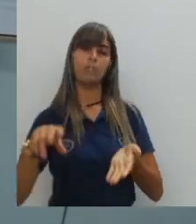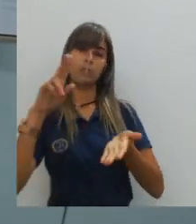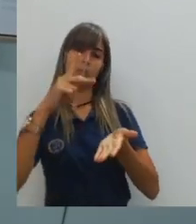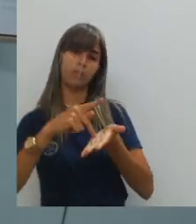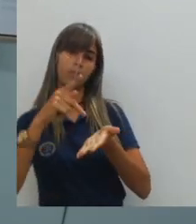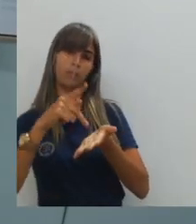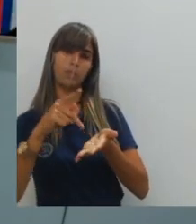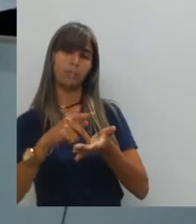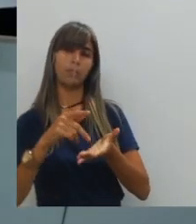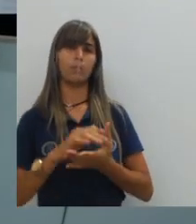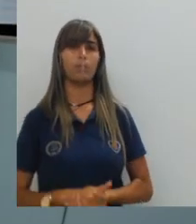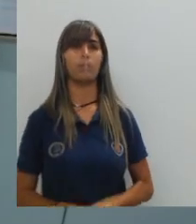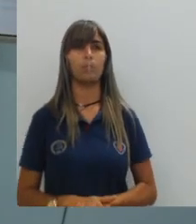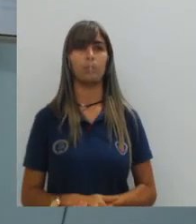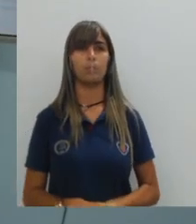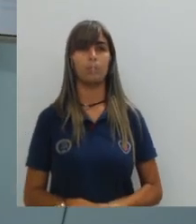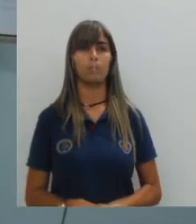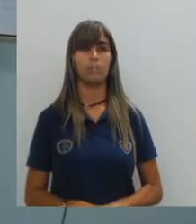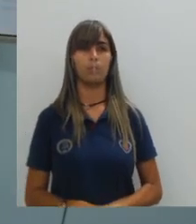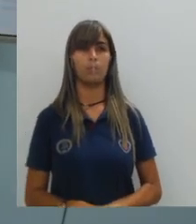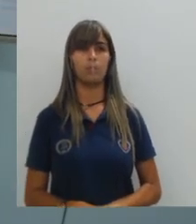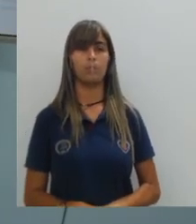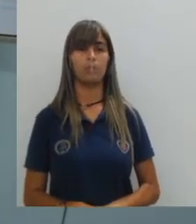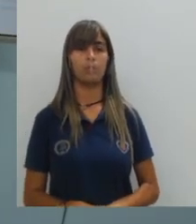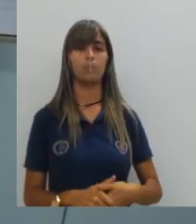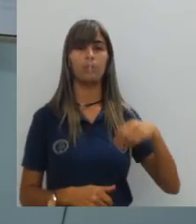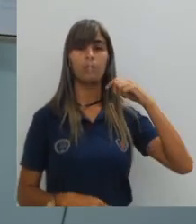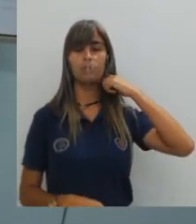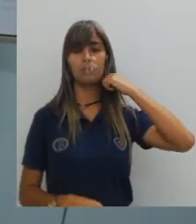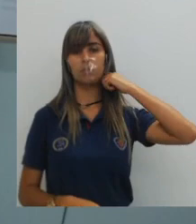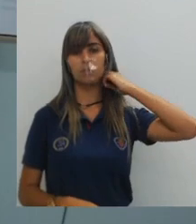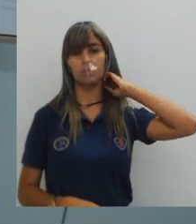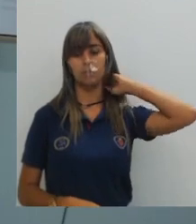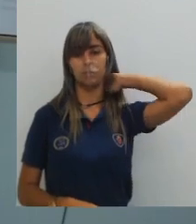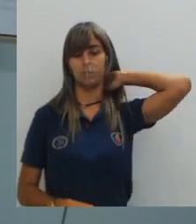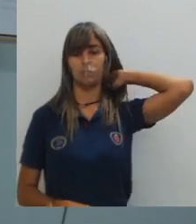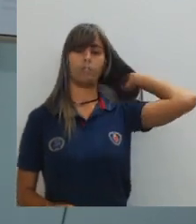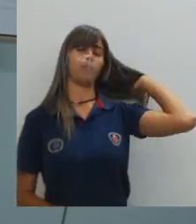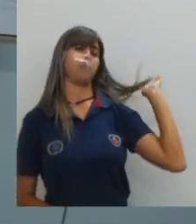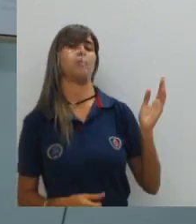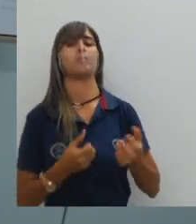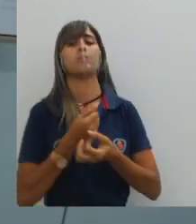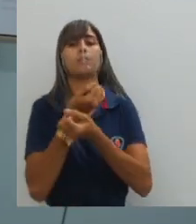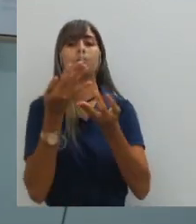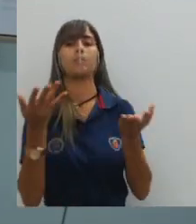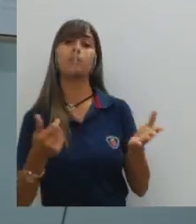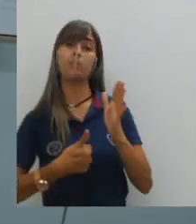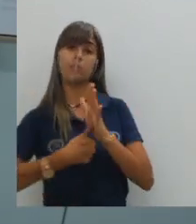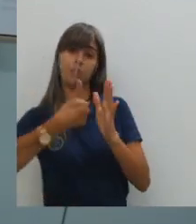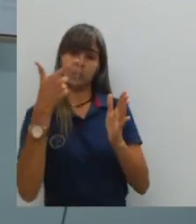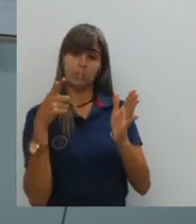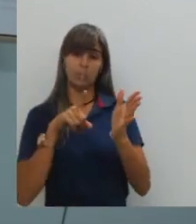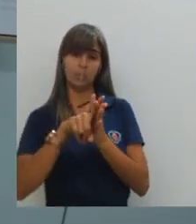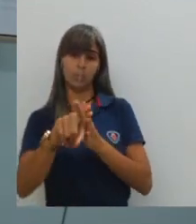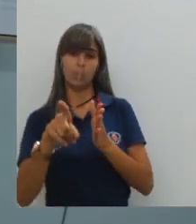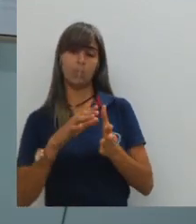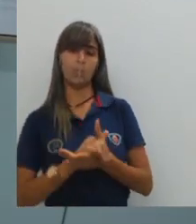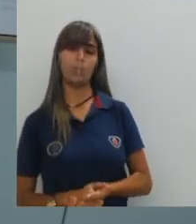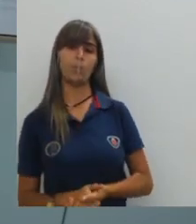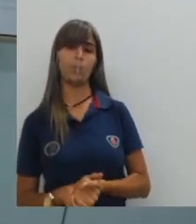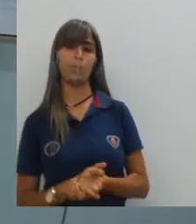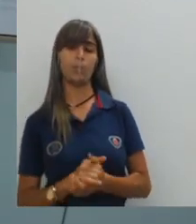da realidade, tá certo? Estou passando aqui a minha colinha também. Então, a gente vai ter a primeira pergunta, que